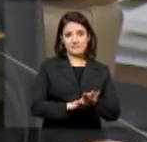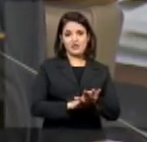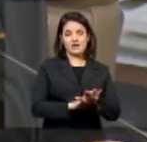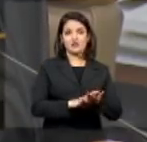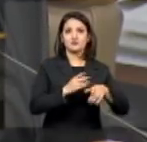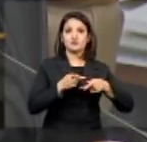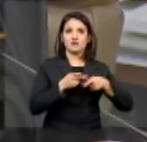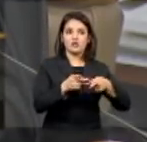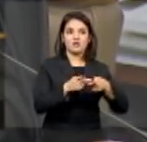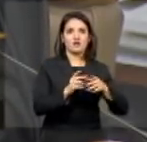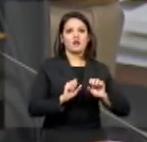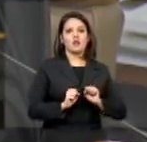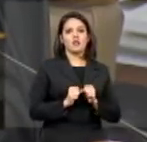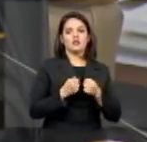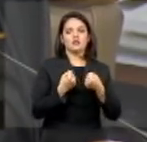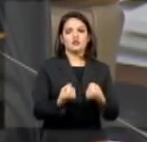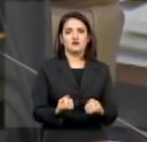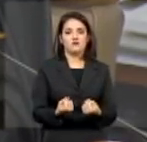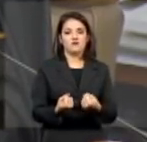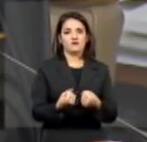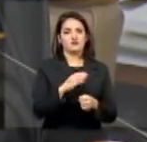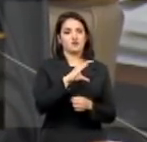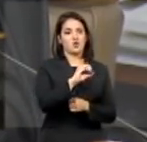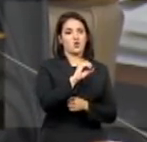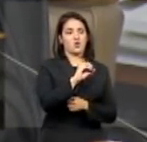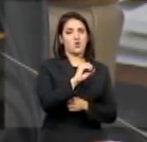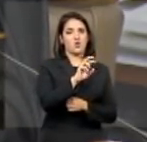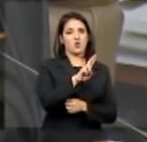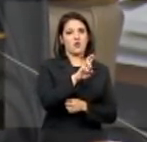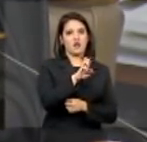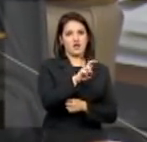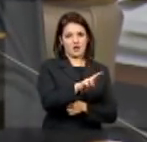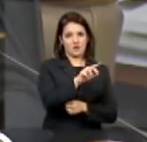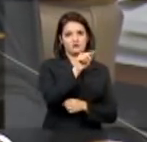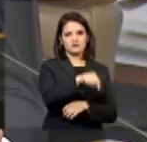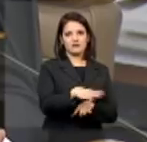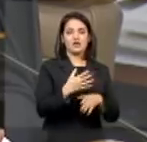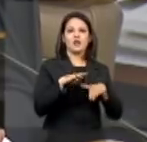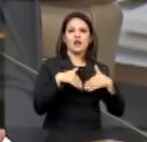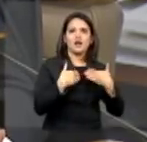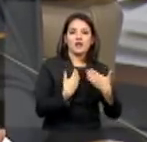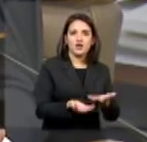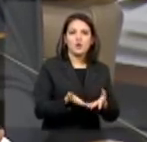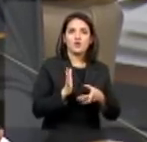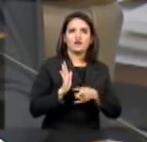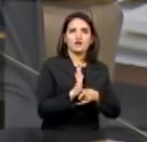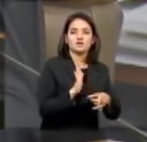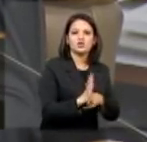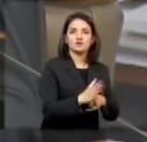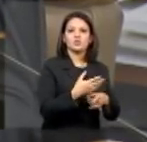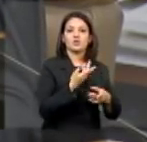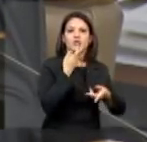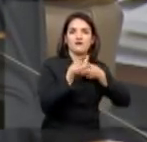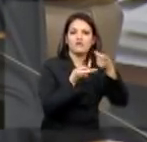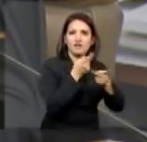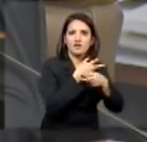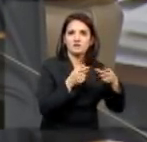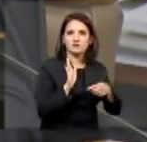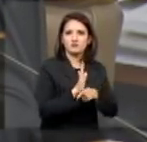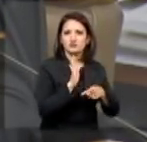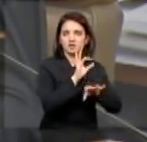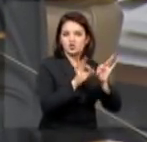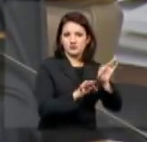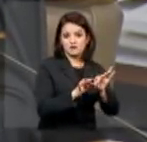defesas de co réu que não tenha celebrado negócio jurídico